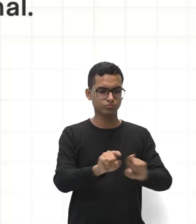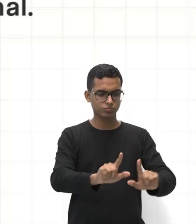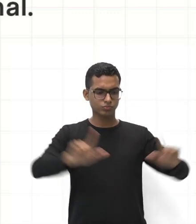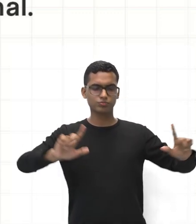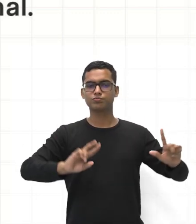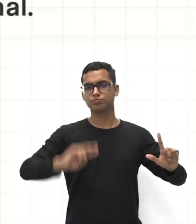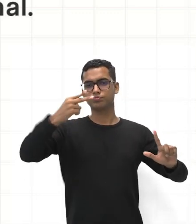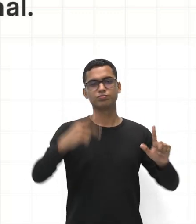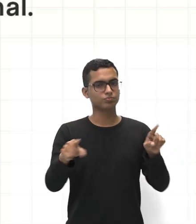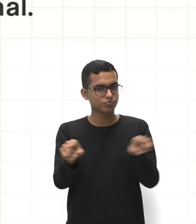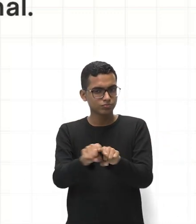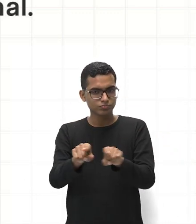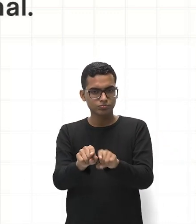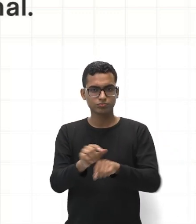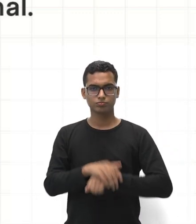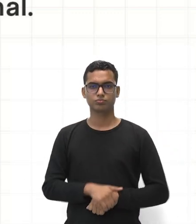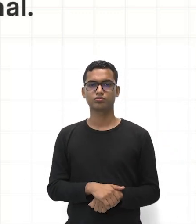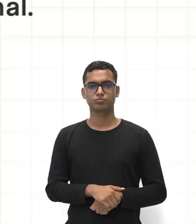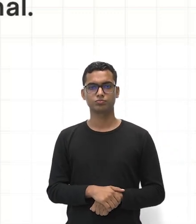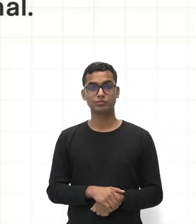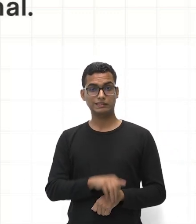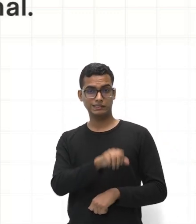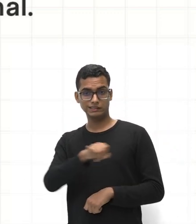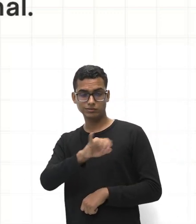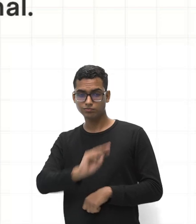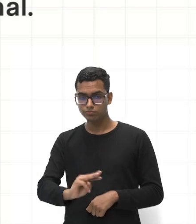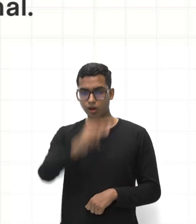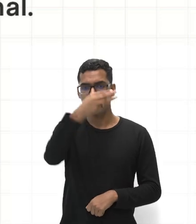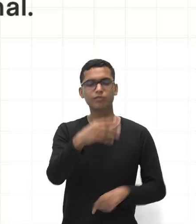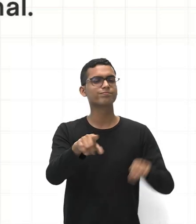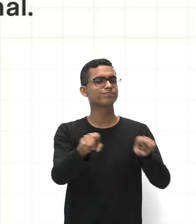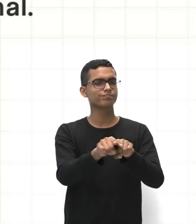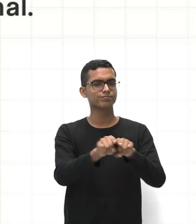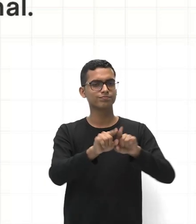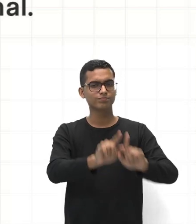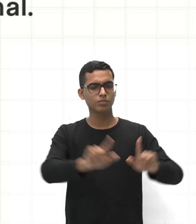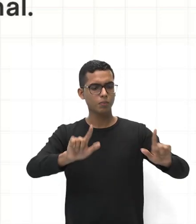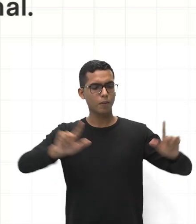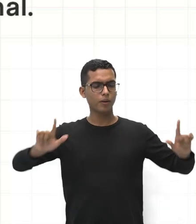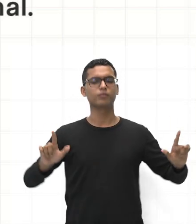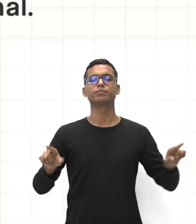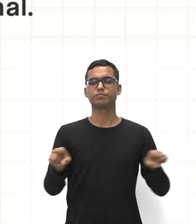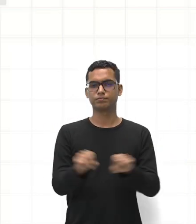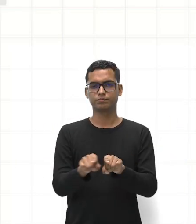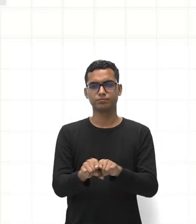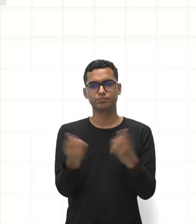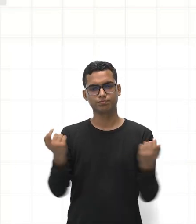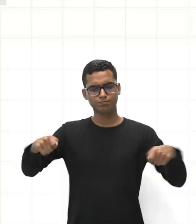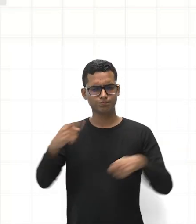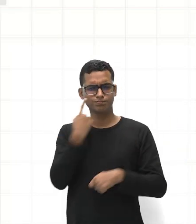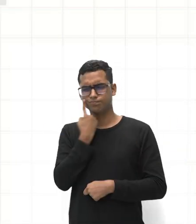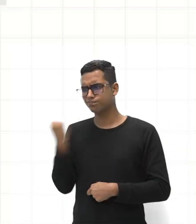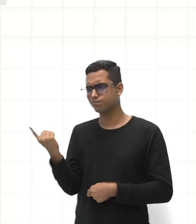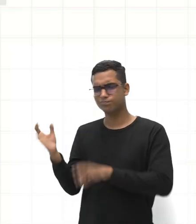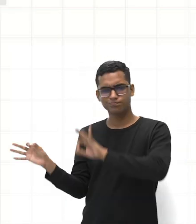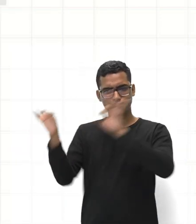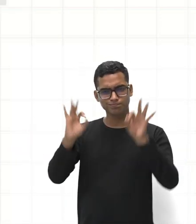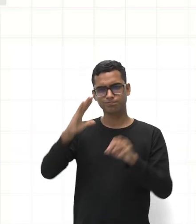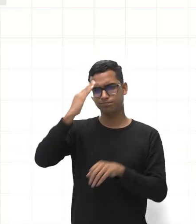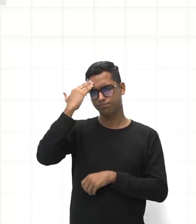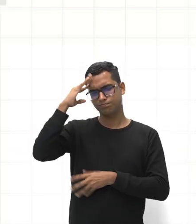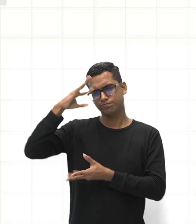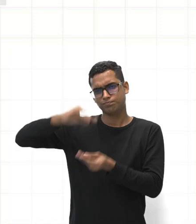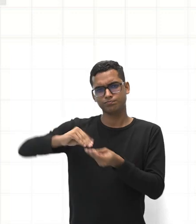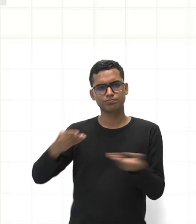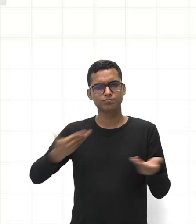medida do lado do quadrado, o seu perímetro também triplicará. Para conferir aqui o que nós estamos dizendo de definição, ó. Acompanha